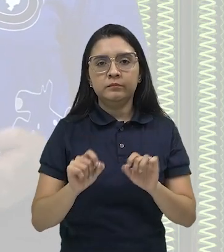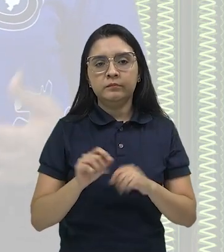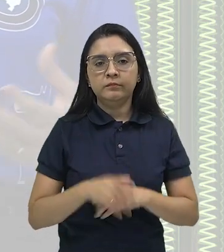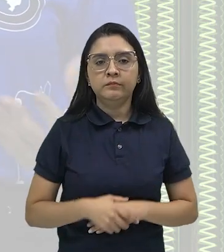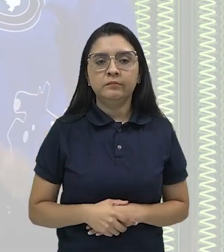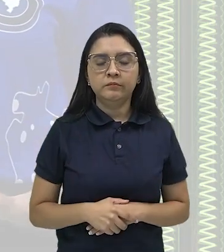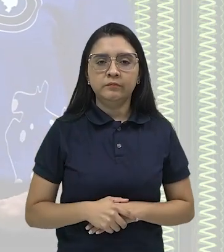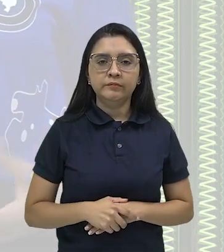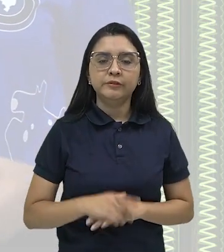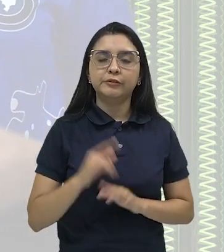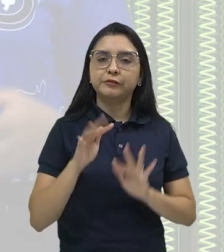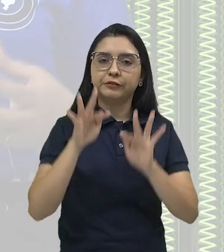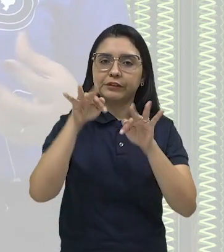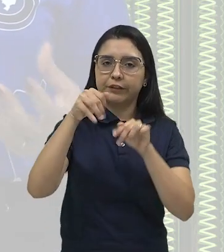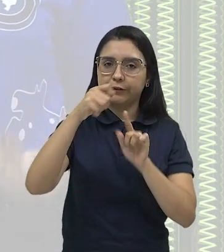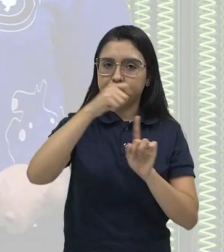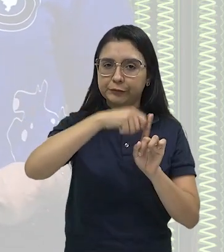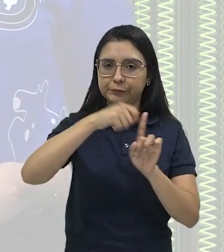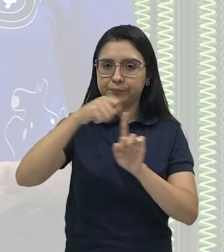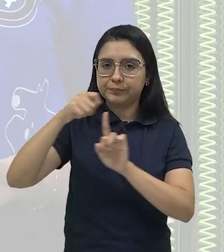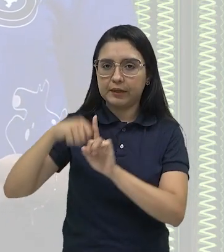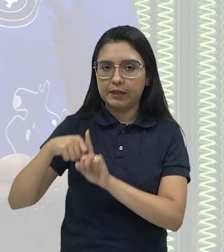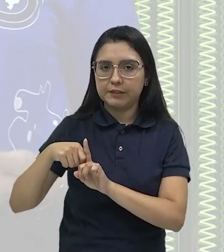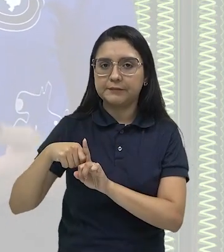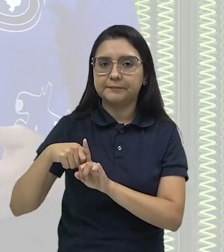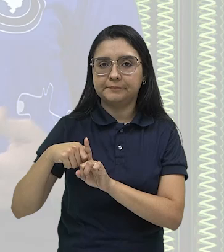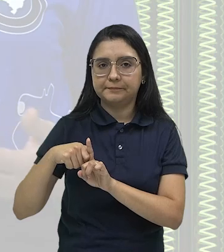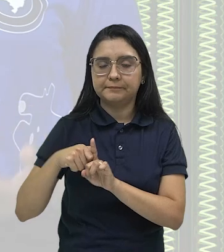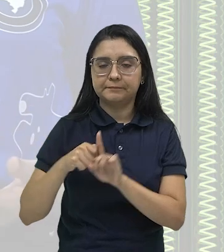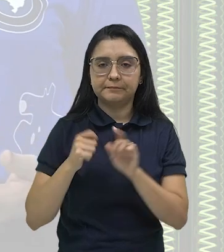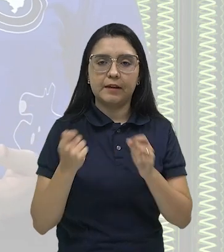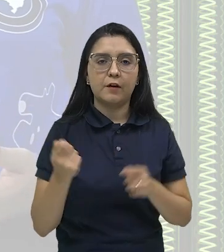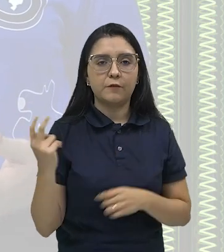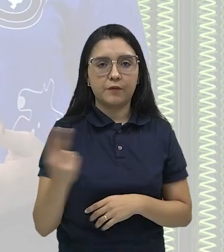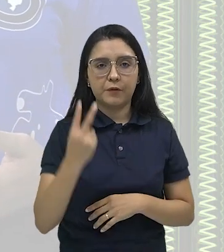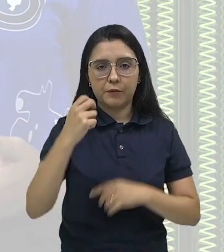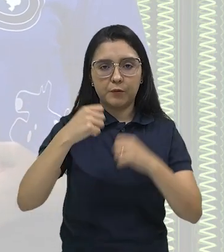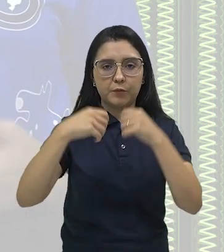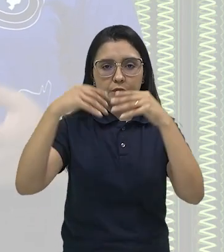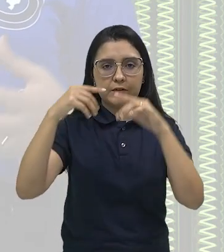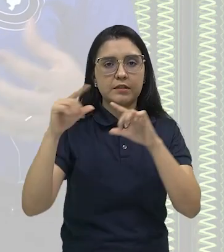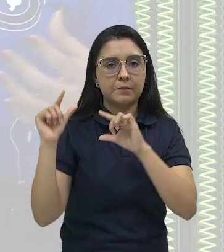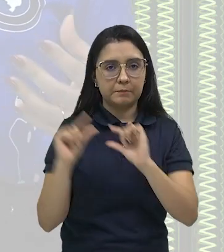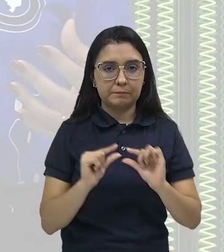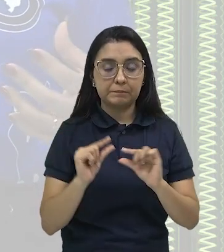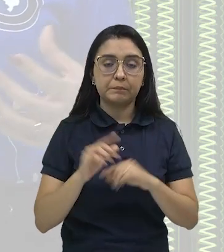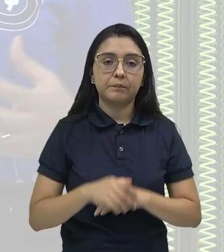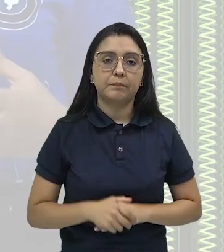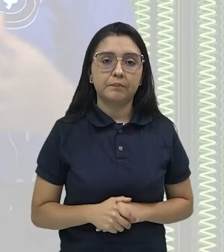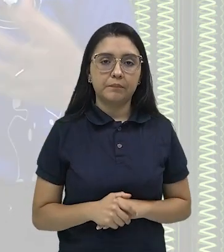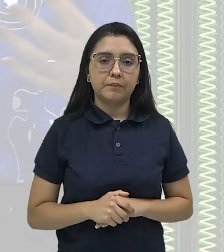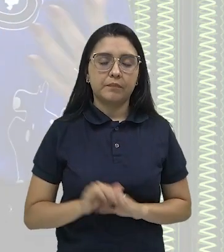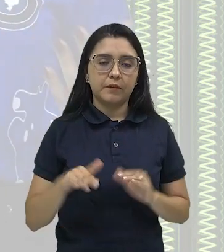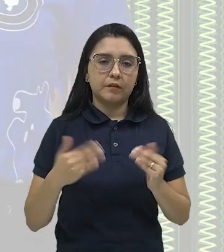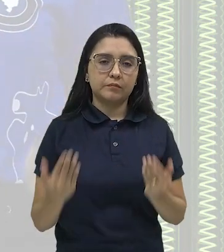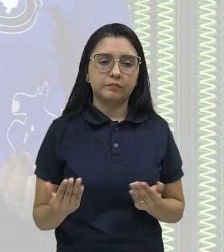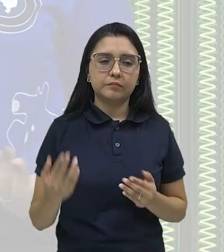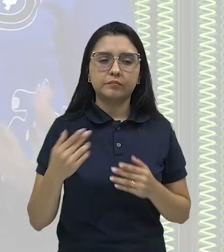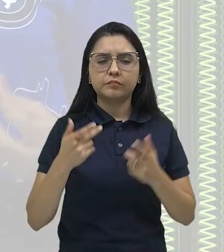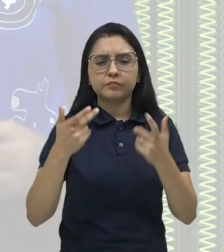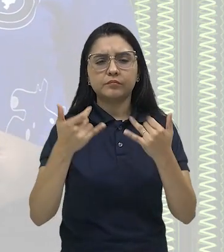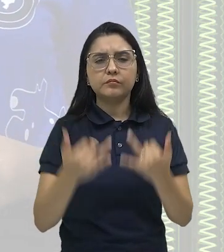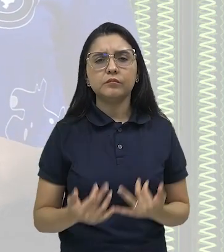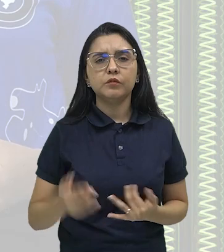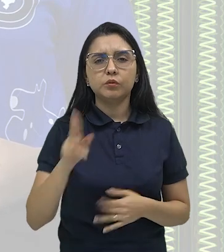também no final do mês, nas contas que vão chegar aí da energia elétrica. Então, quando a gente fala desse consumo,